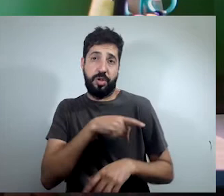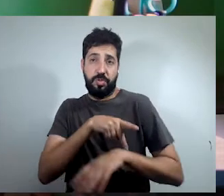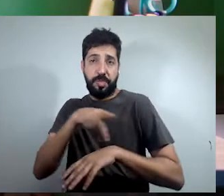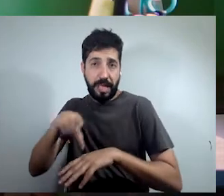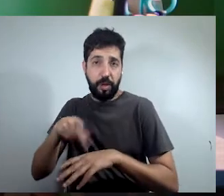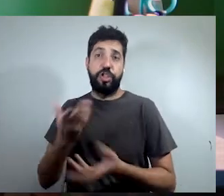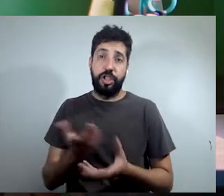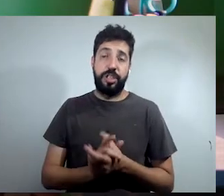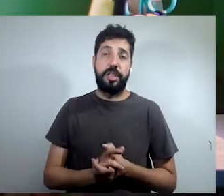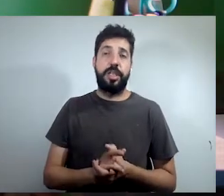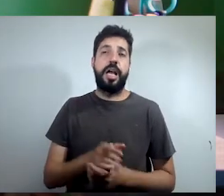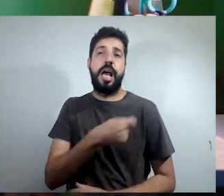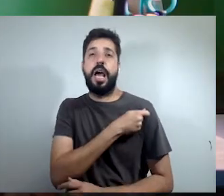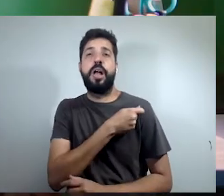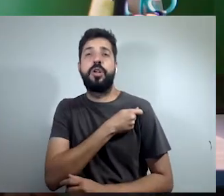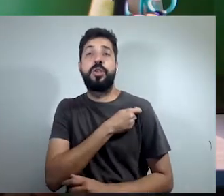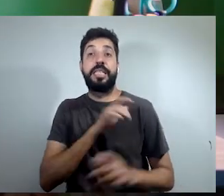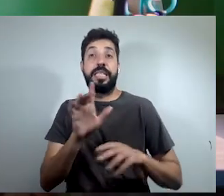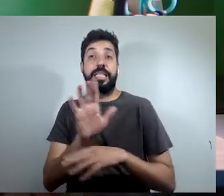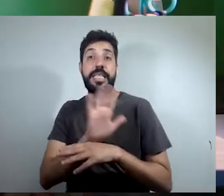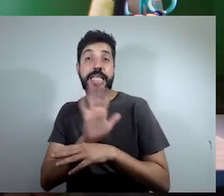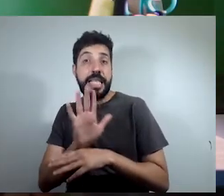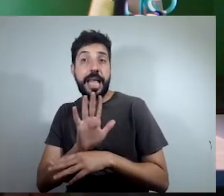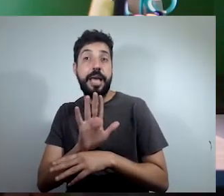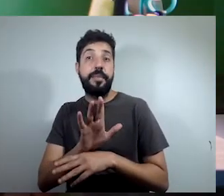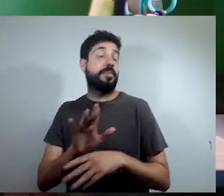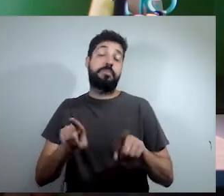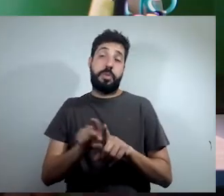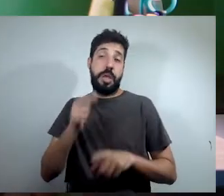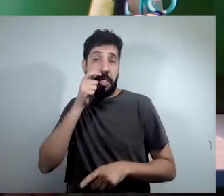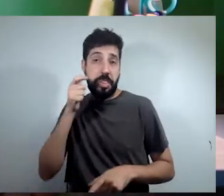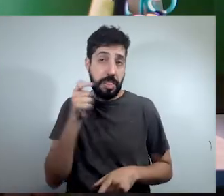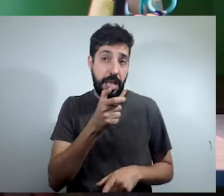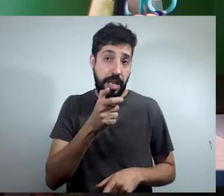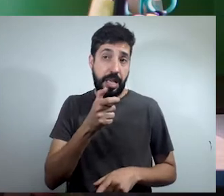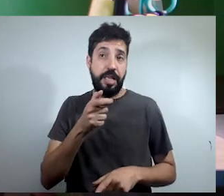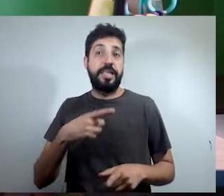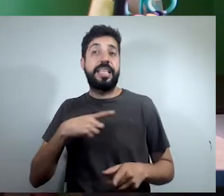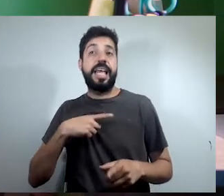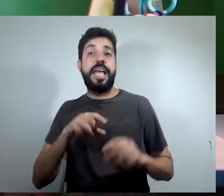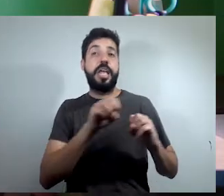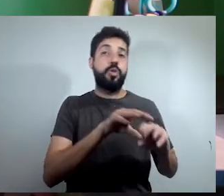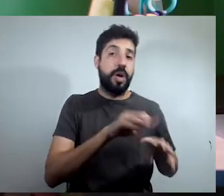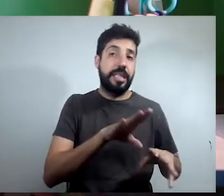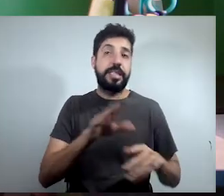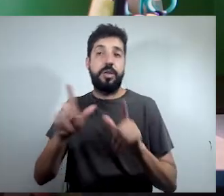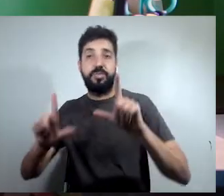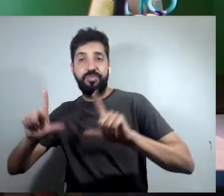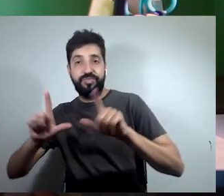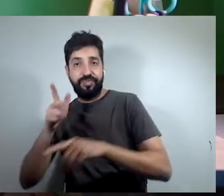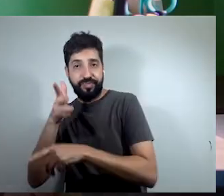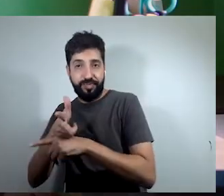pedagogia, estudantes de cinema e interessados na relação entre educação e audiovisual, ou